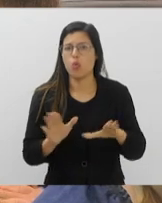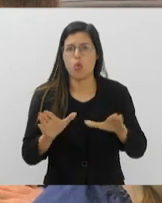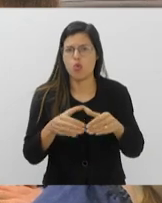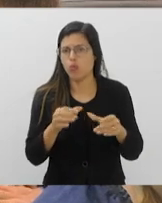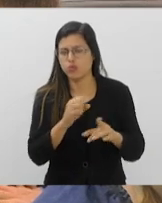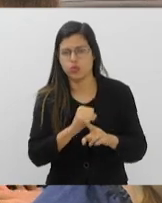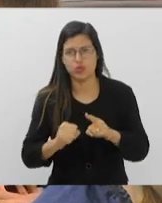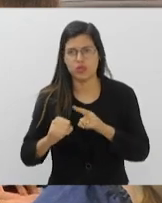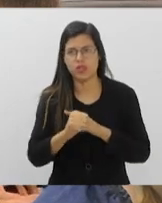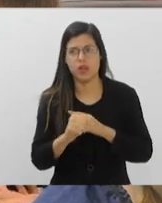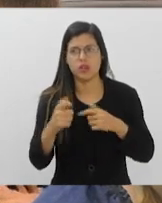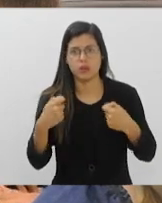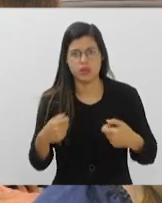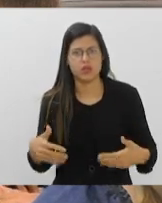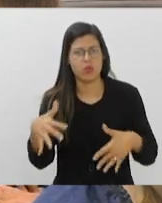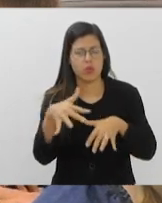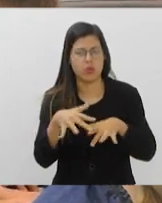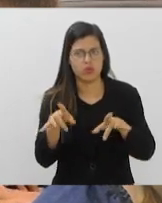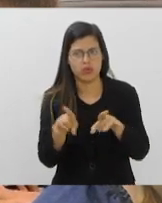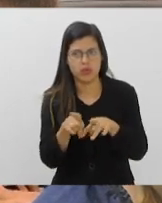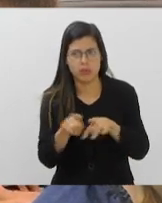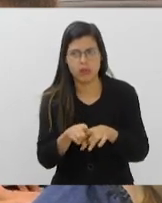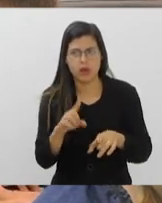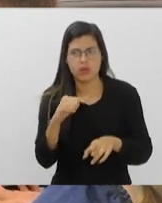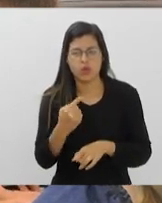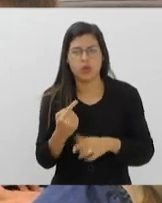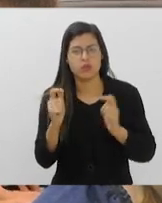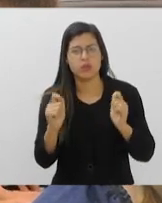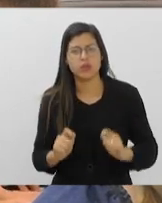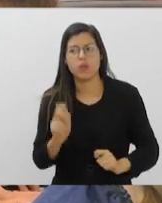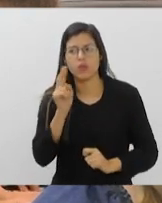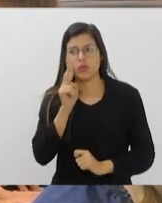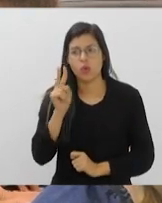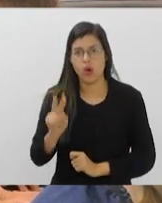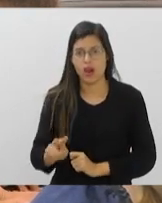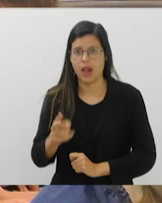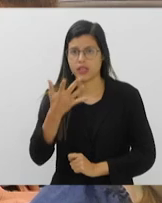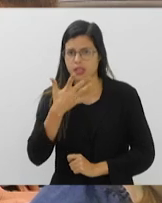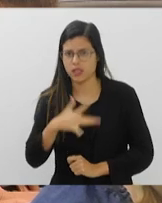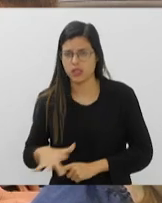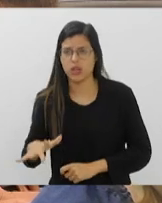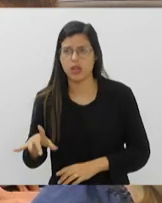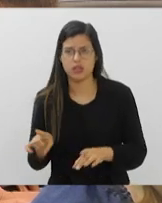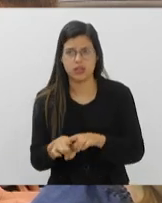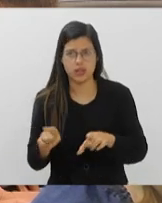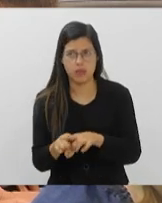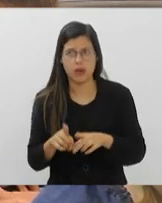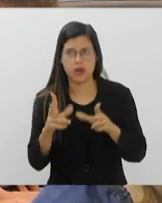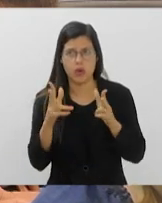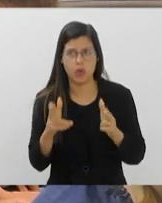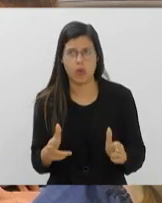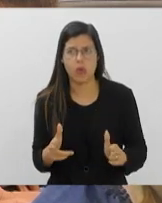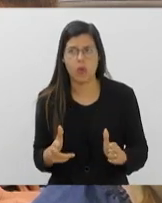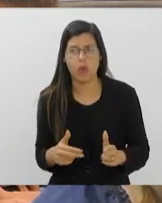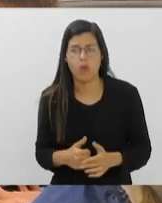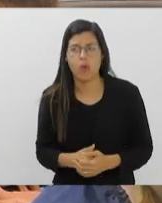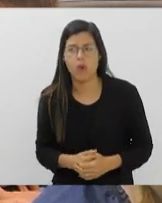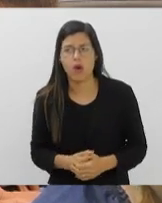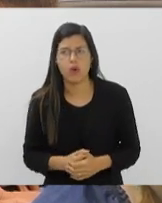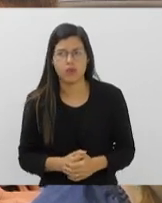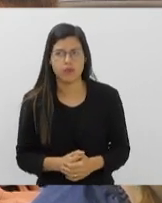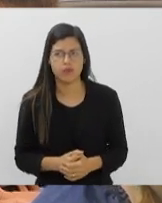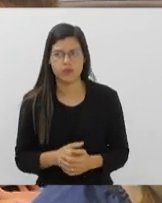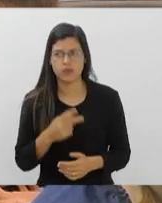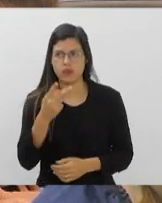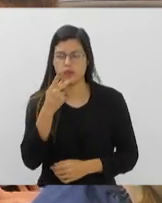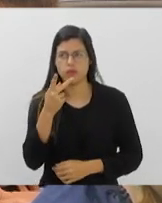então eles têm que ser incluídos também que nós possamos olhar para esse para essas crianças também dessa mesma forma o cpdc a gente fala assim o